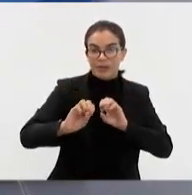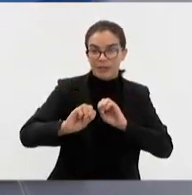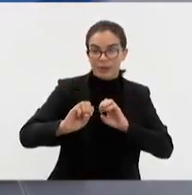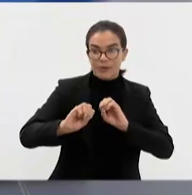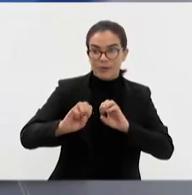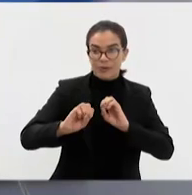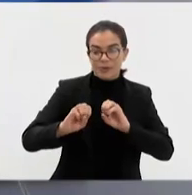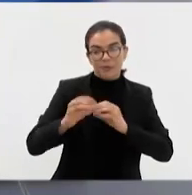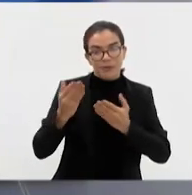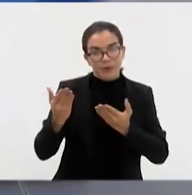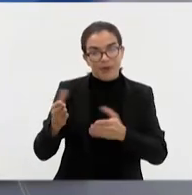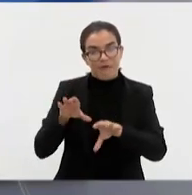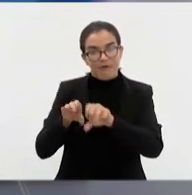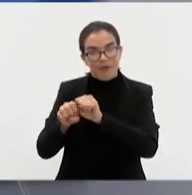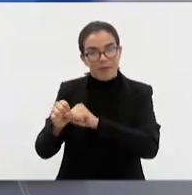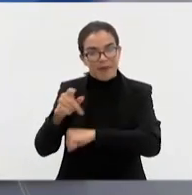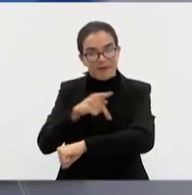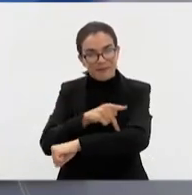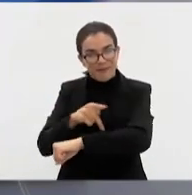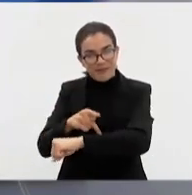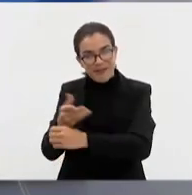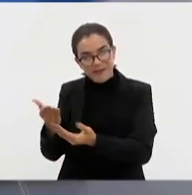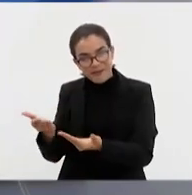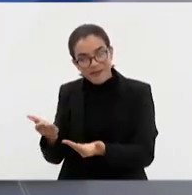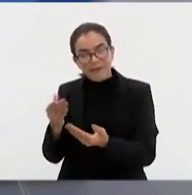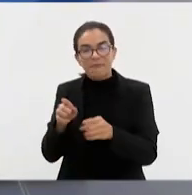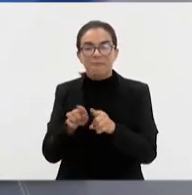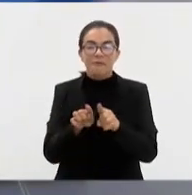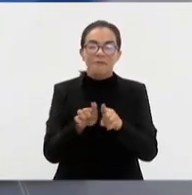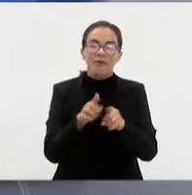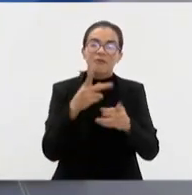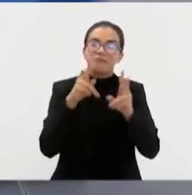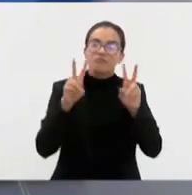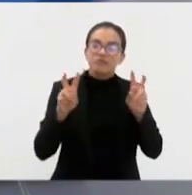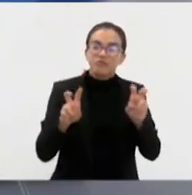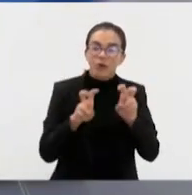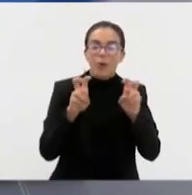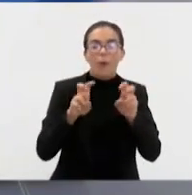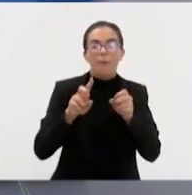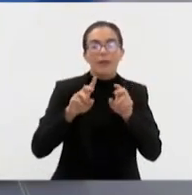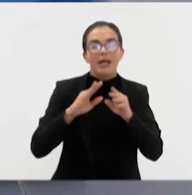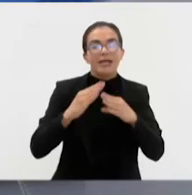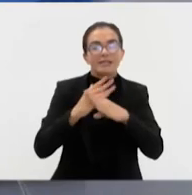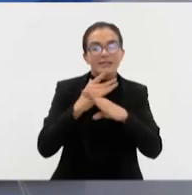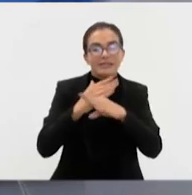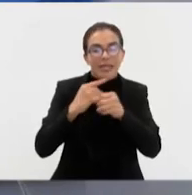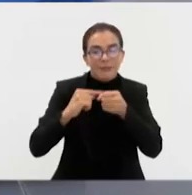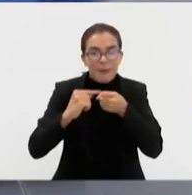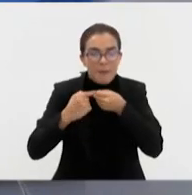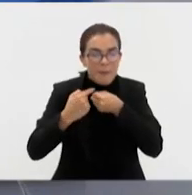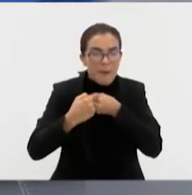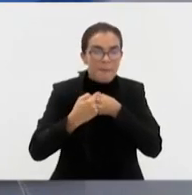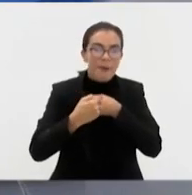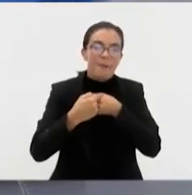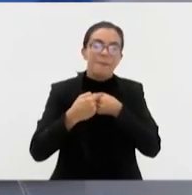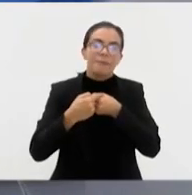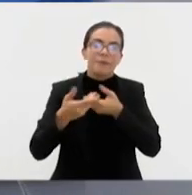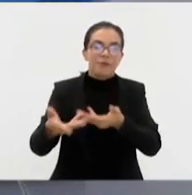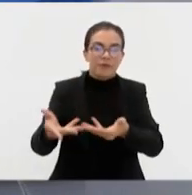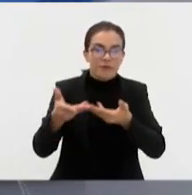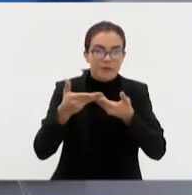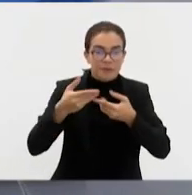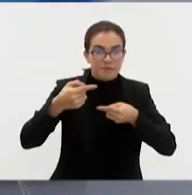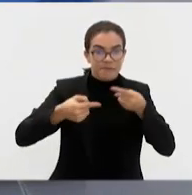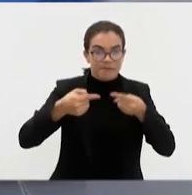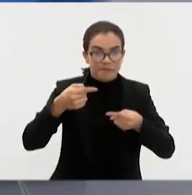como pedagoga que é, e também da questão de trazer o interior para esse debate. Então, esse projeto